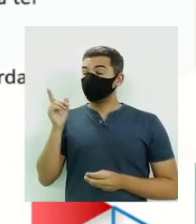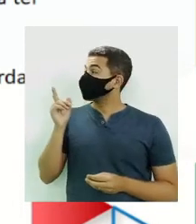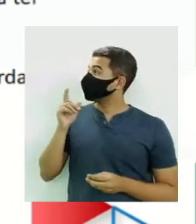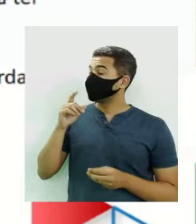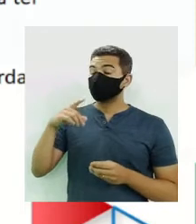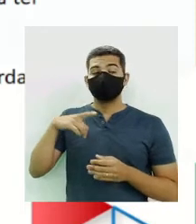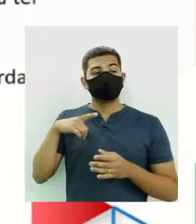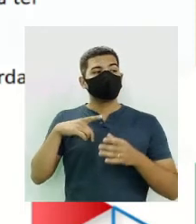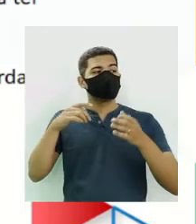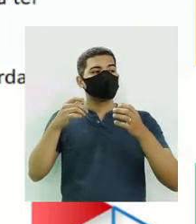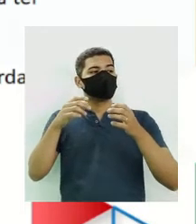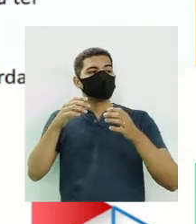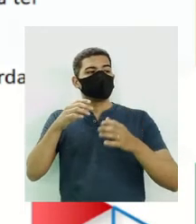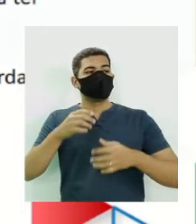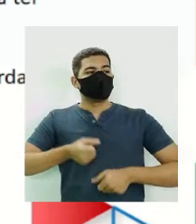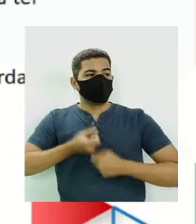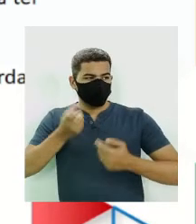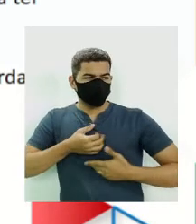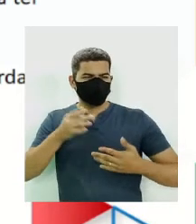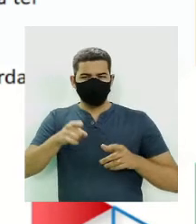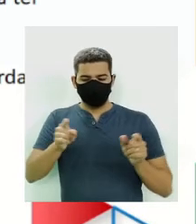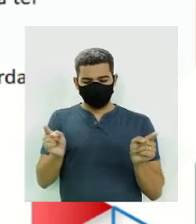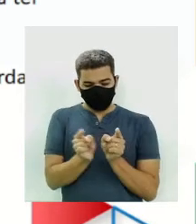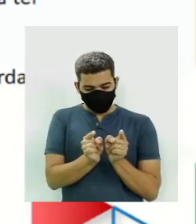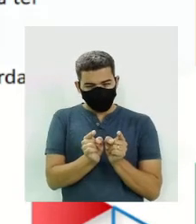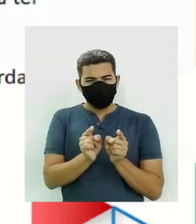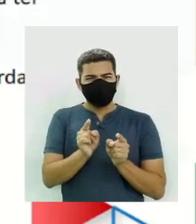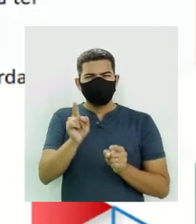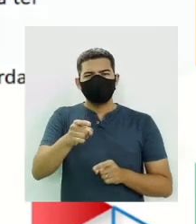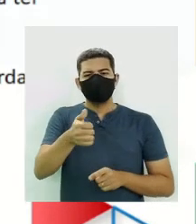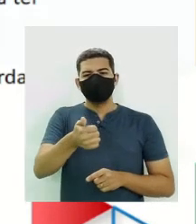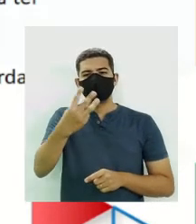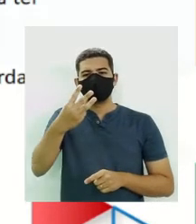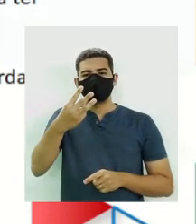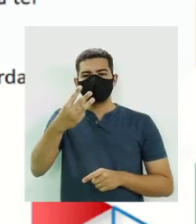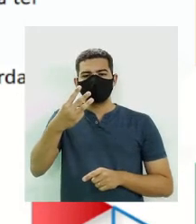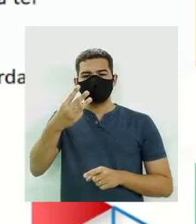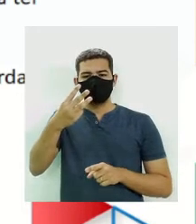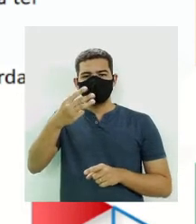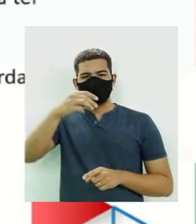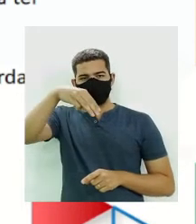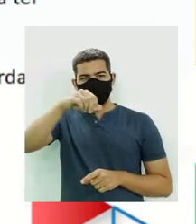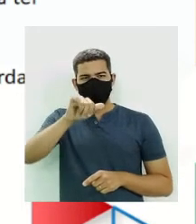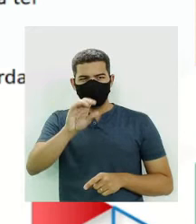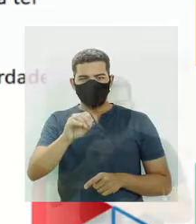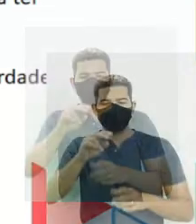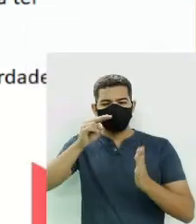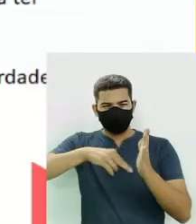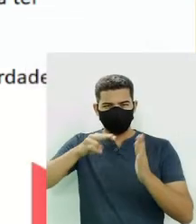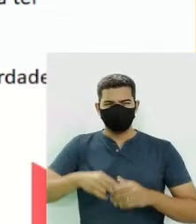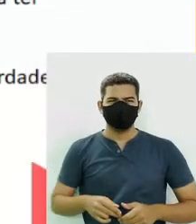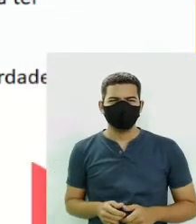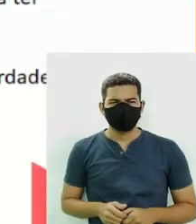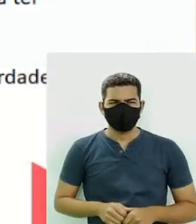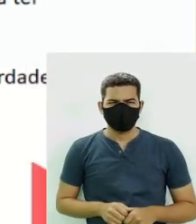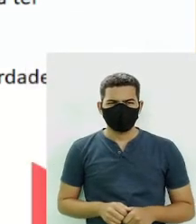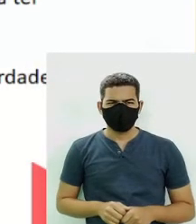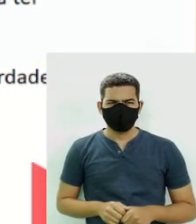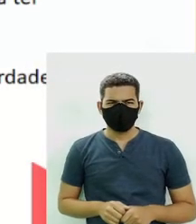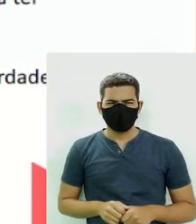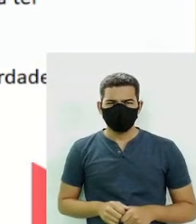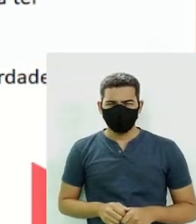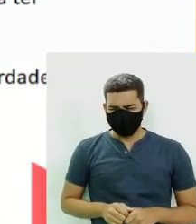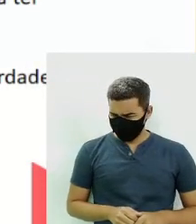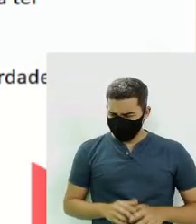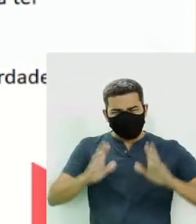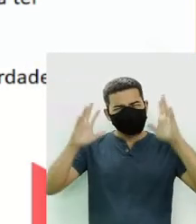poema chamado, na verdade é um slam, né? Chamado 13 de Maio. Vou ler rapidinho para vocês. Você